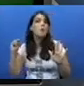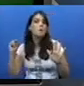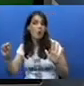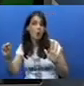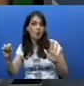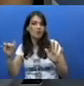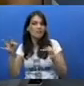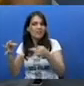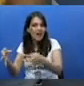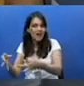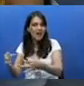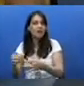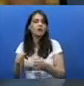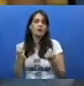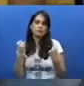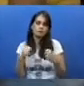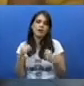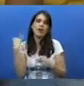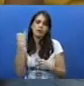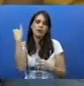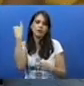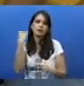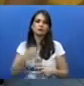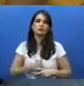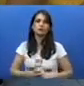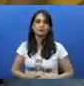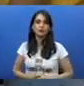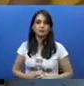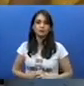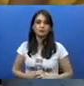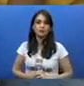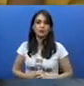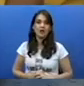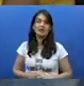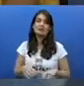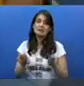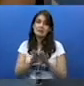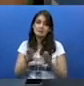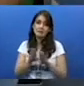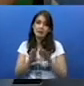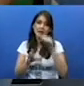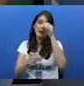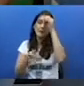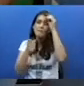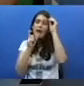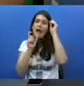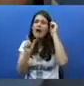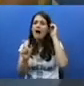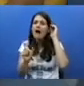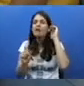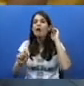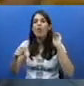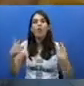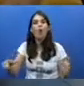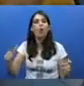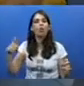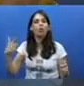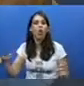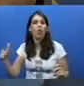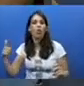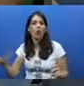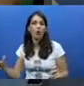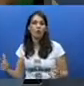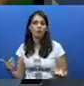final. Por conta de repetições de palavras, de personagens. Então, olha